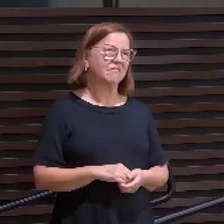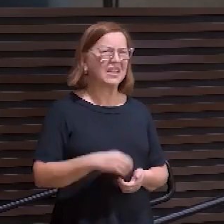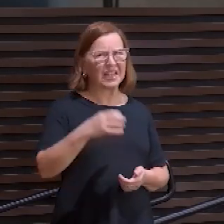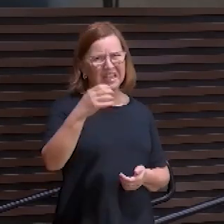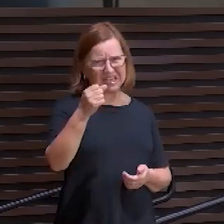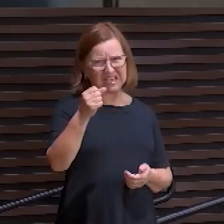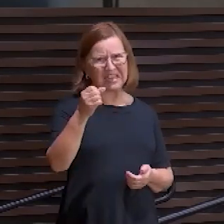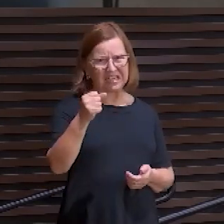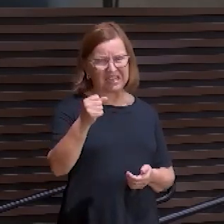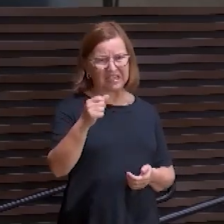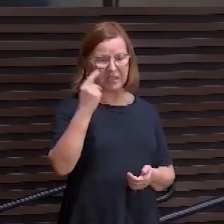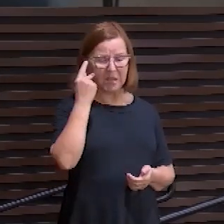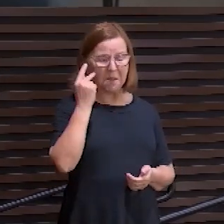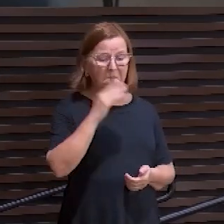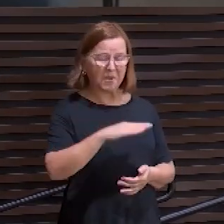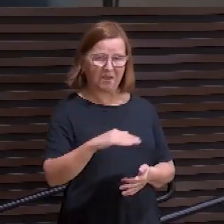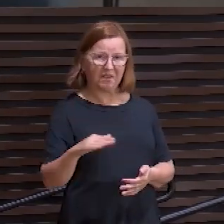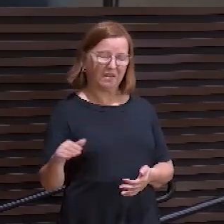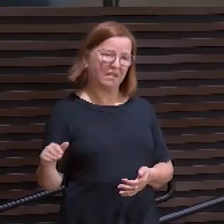Leitinho para a criança.